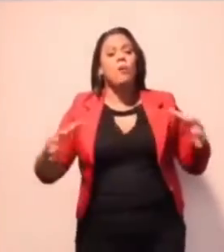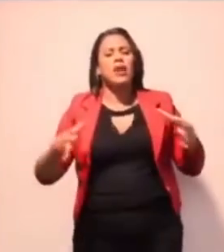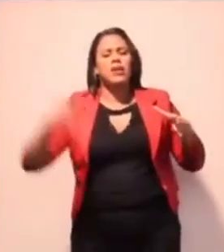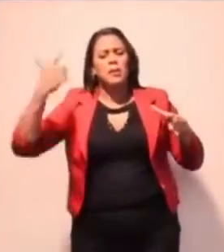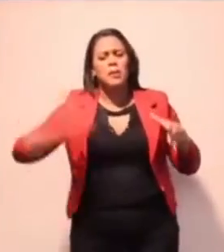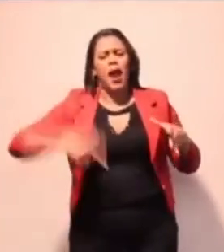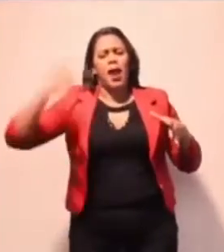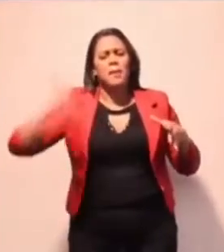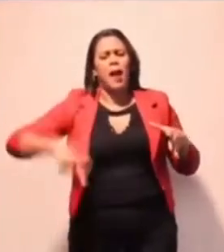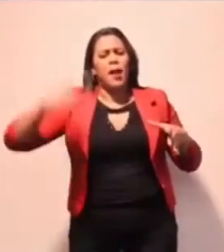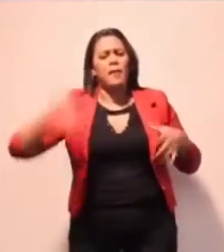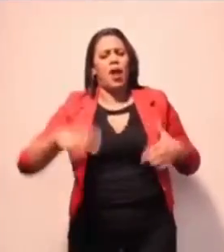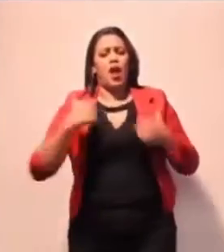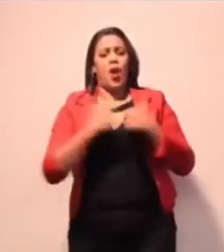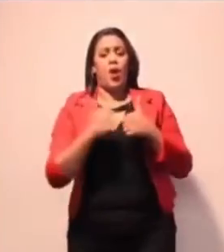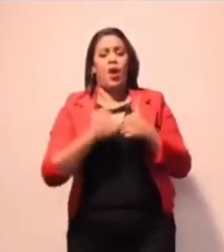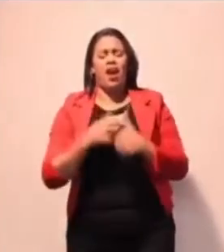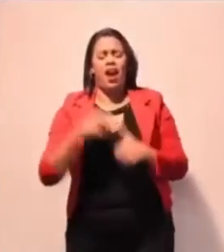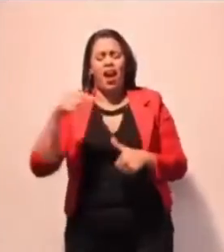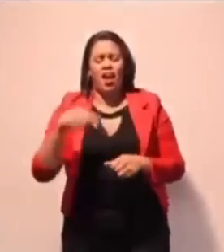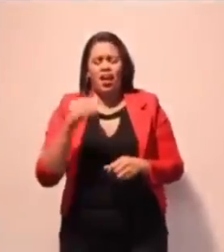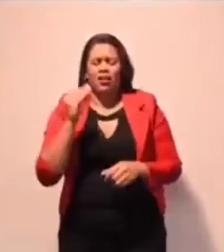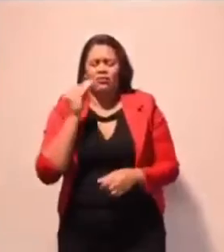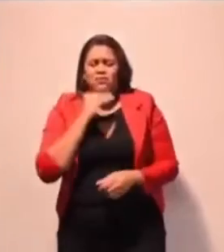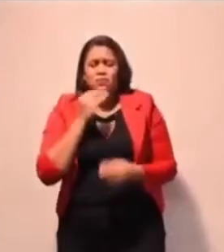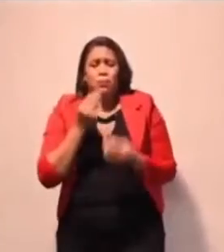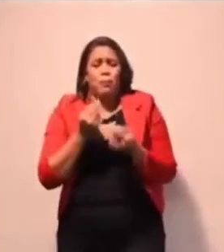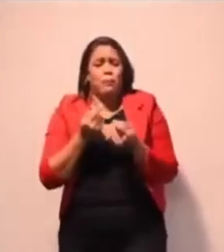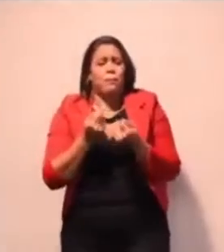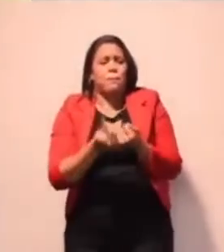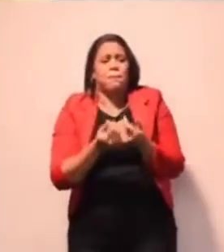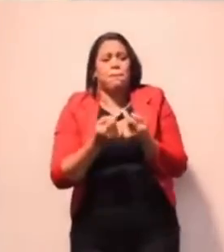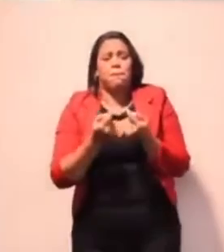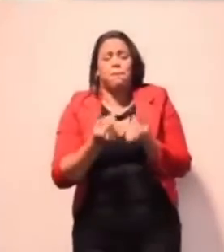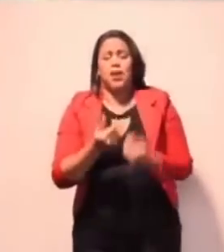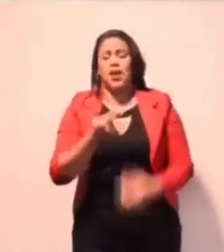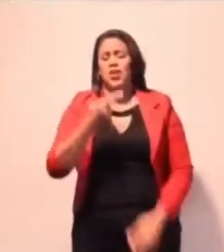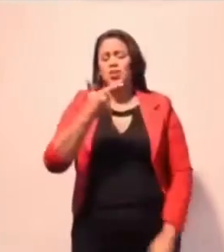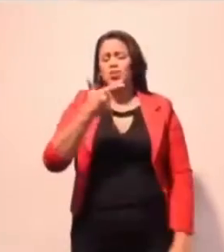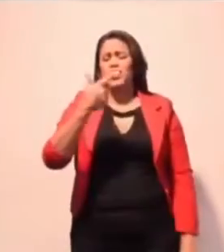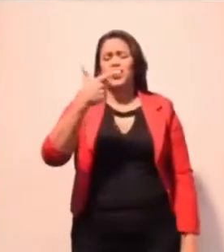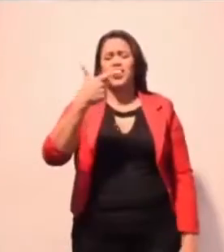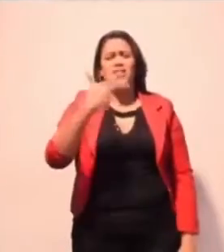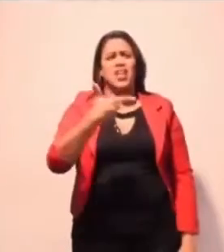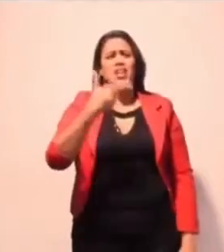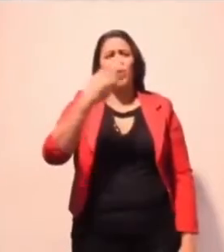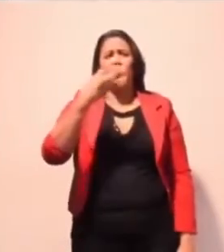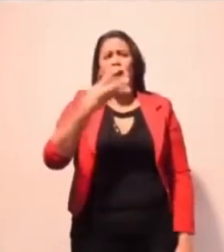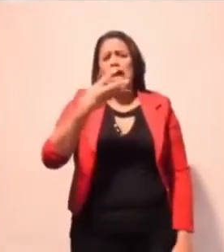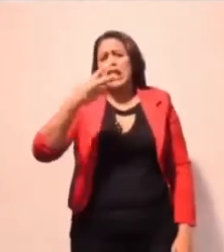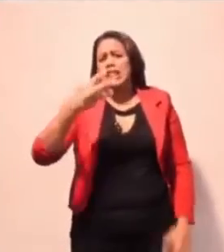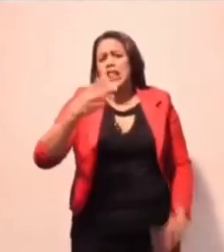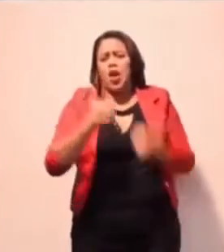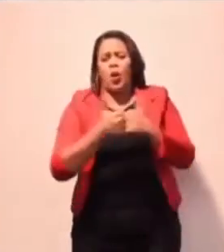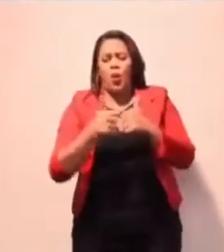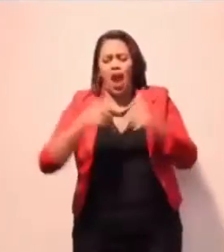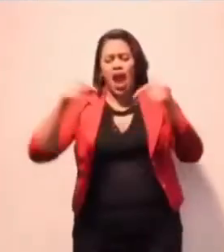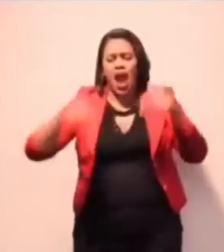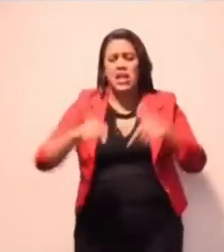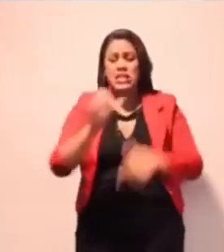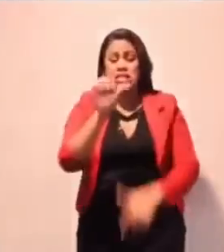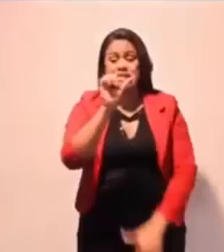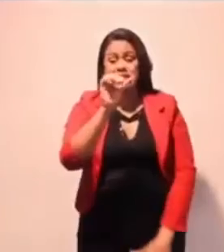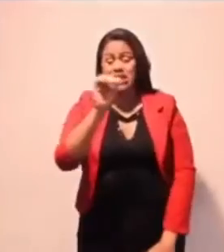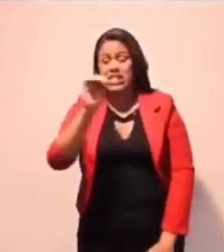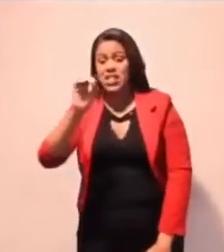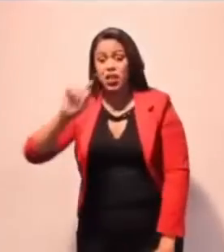frota. Nós temos uma frota irrisória na faixa de 243 ônibus, num município com mais de 600